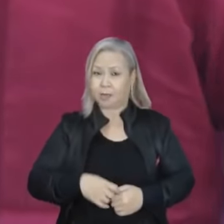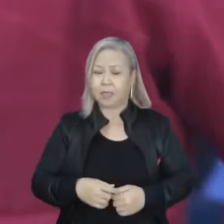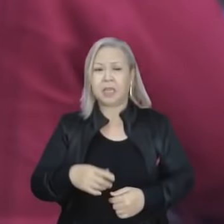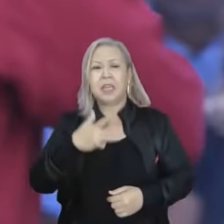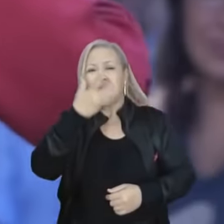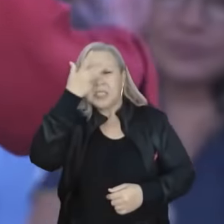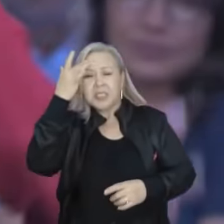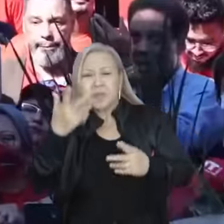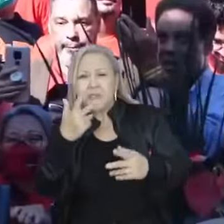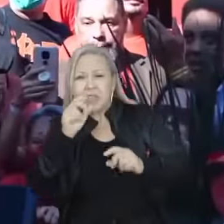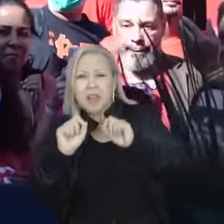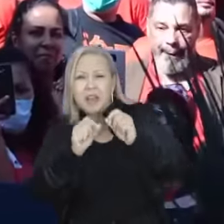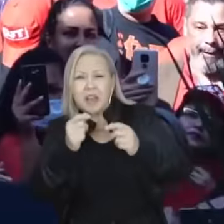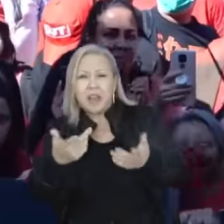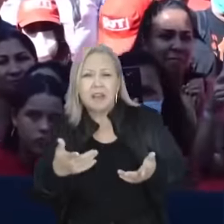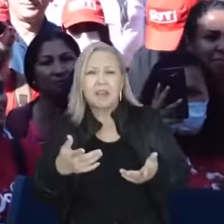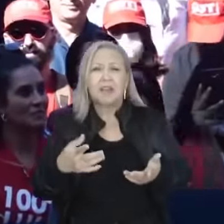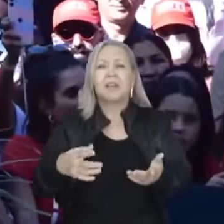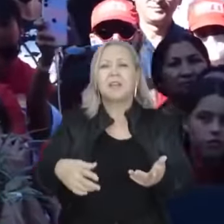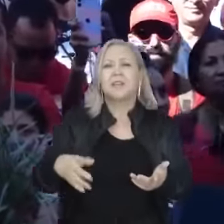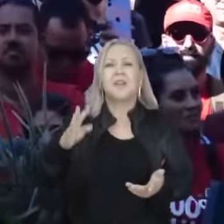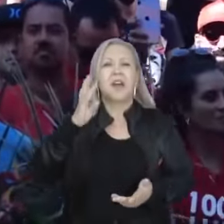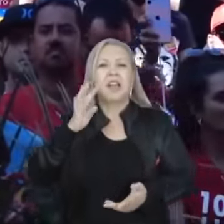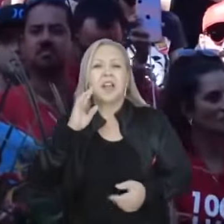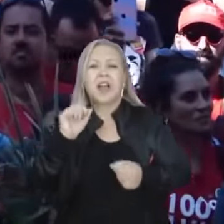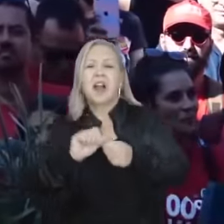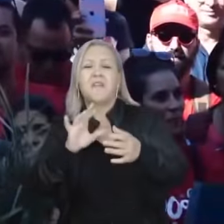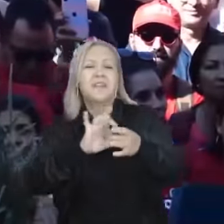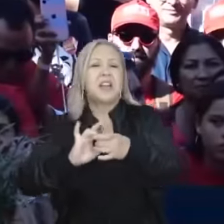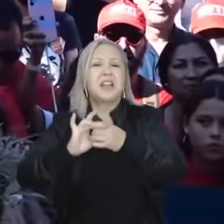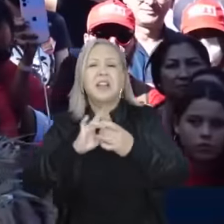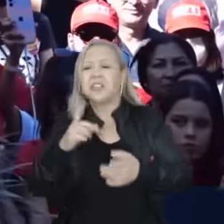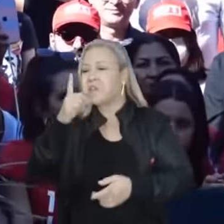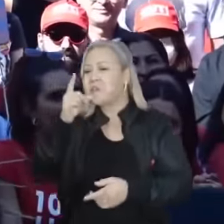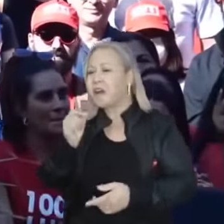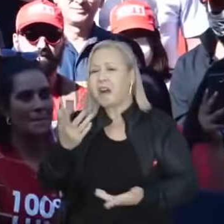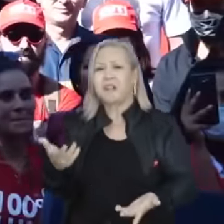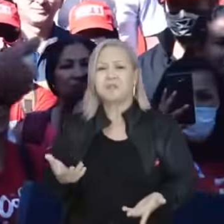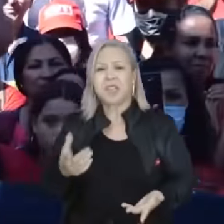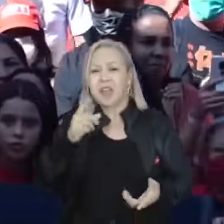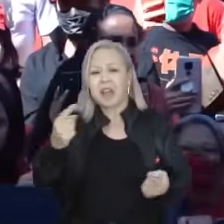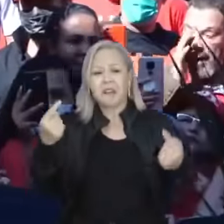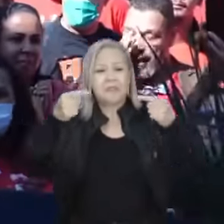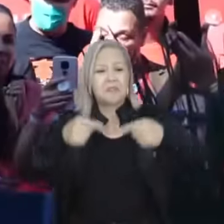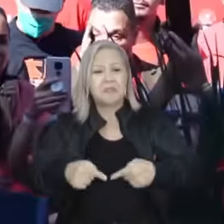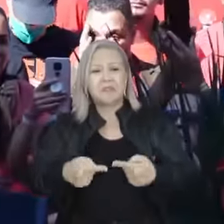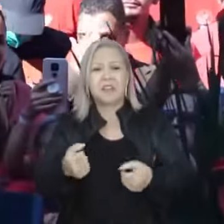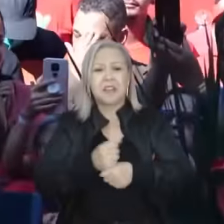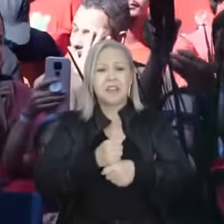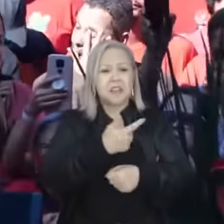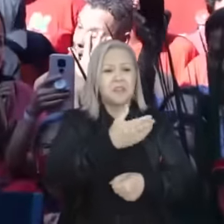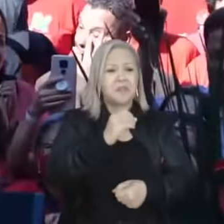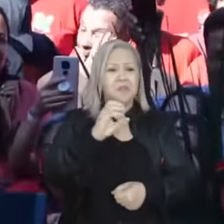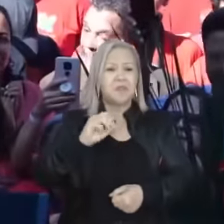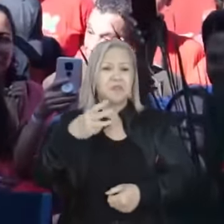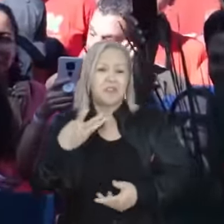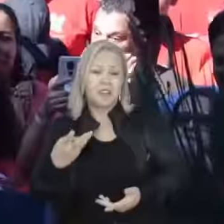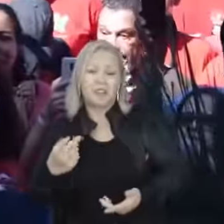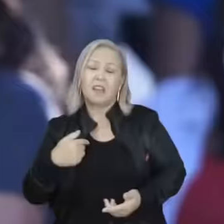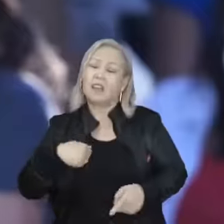legal fazer aliança com você. Ah, mas o Alckmin foi contra você em 2006, mas eu também fui contra ele.